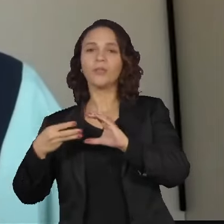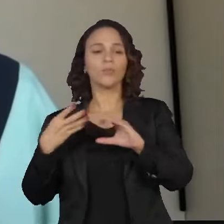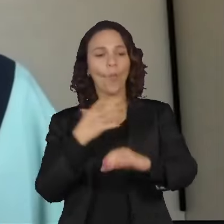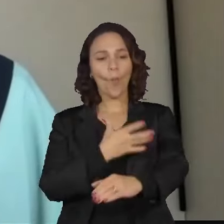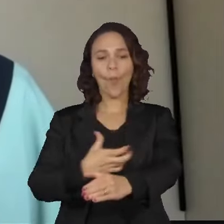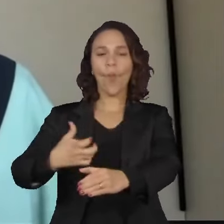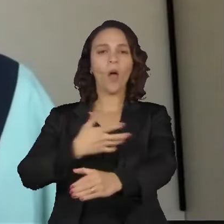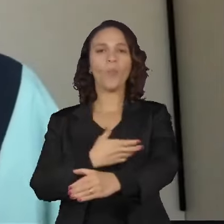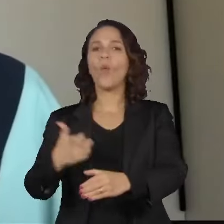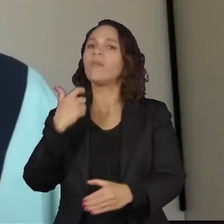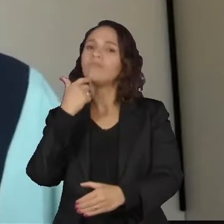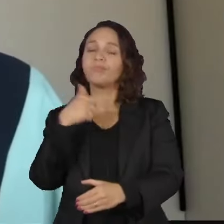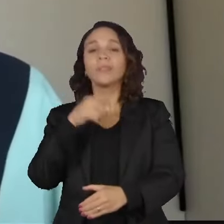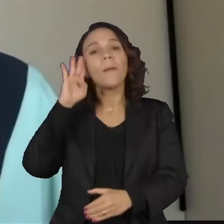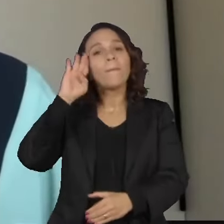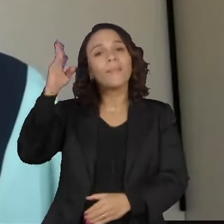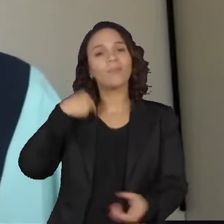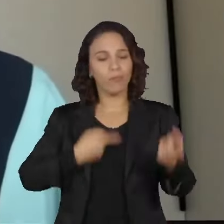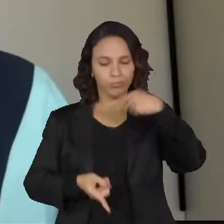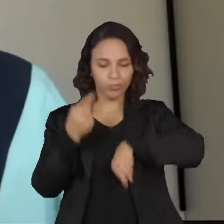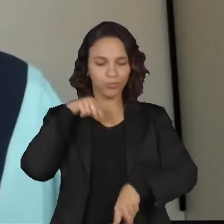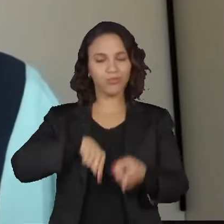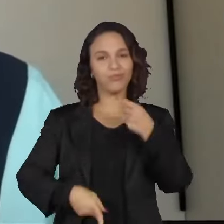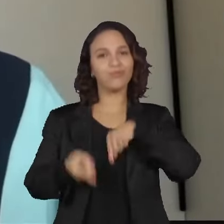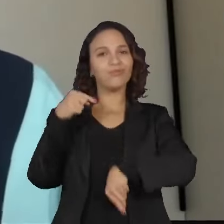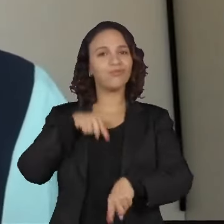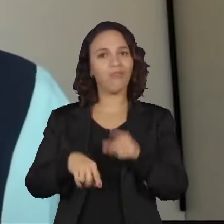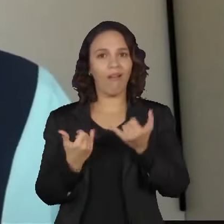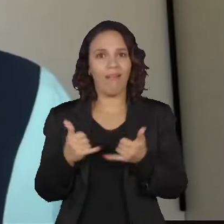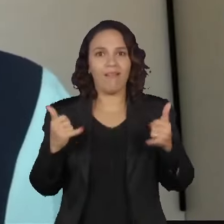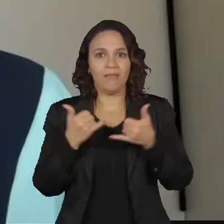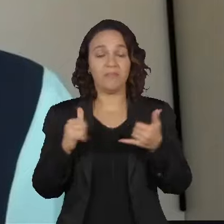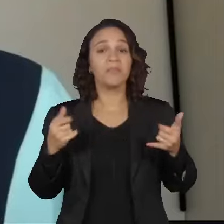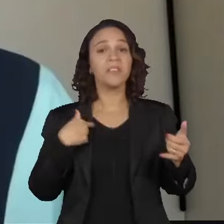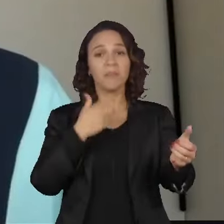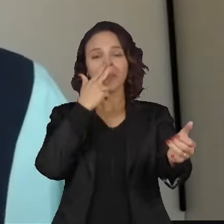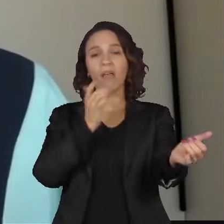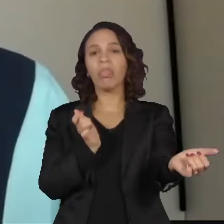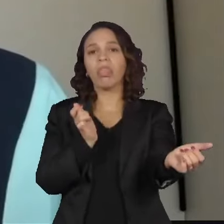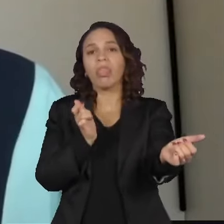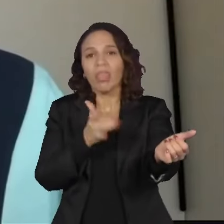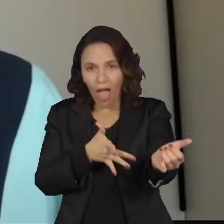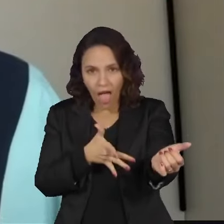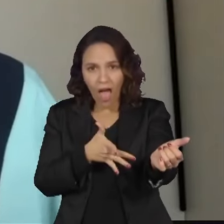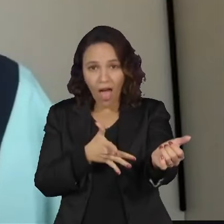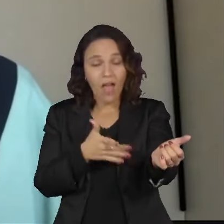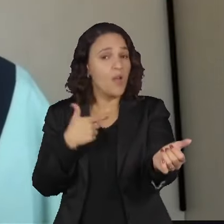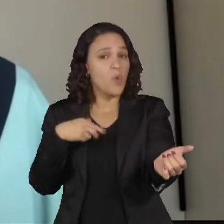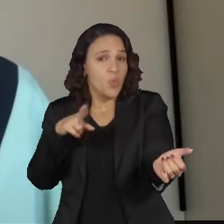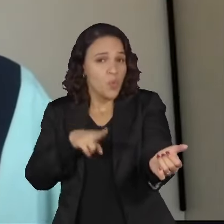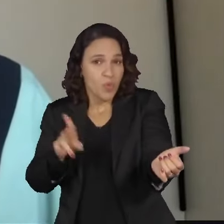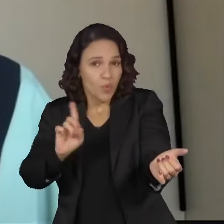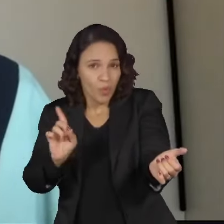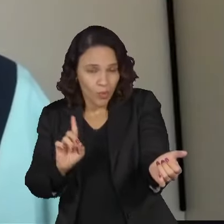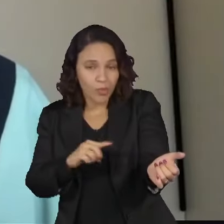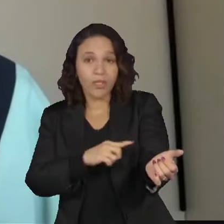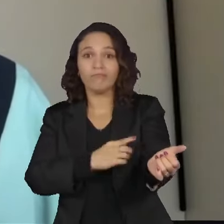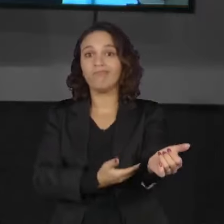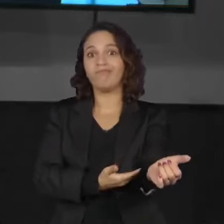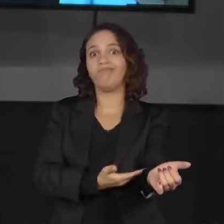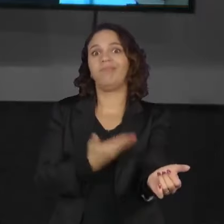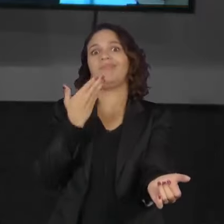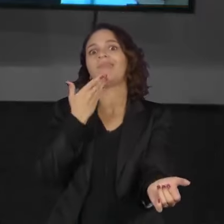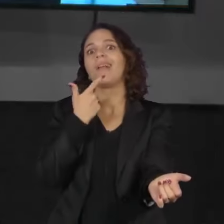é a principal fonte de energia que a gente tem. Então, se a gente não consegue utilizá-la de maneira adequada, essa glicose fica alta no